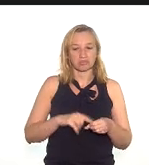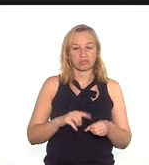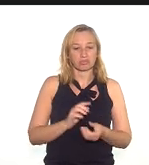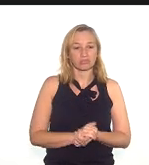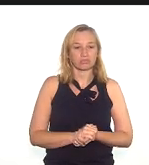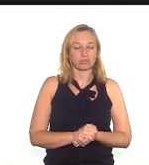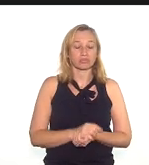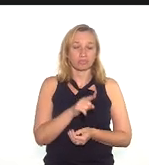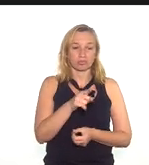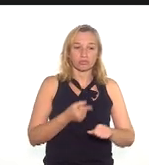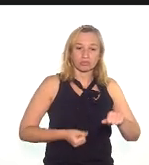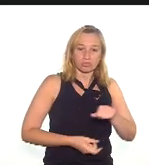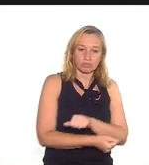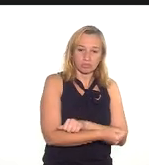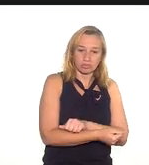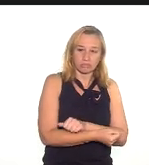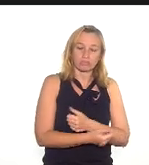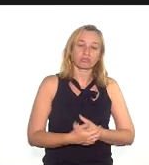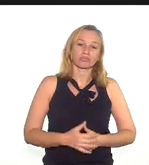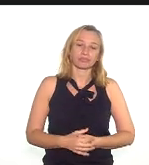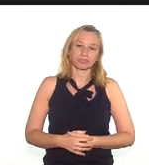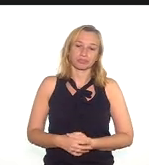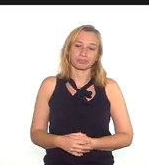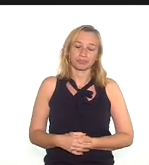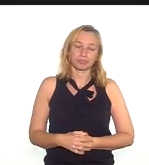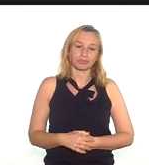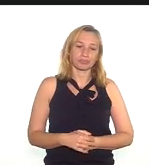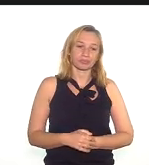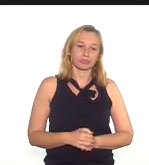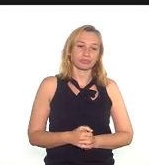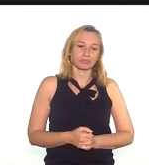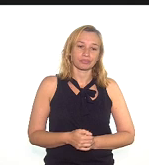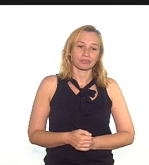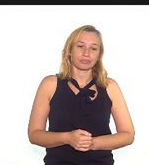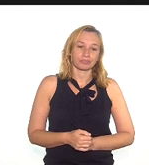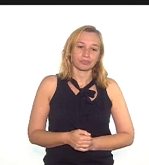falando, esses recursos ganharam relevância